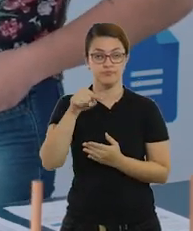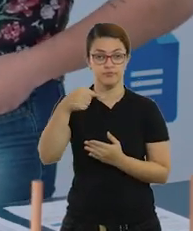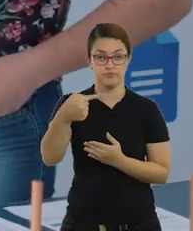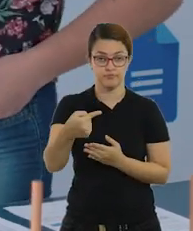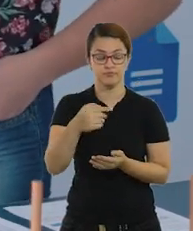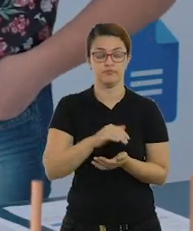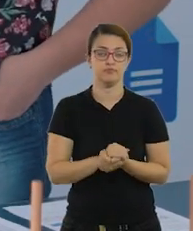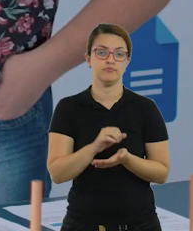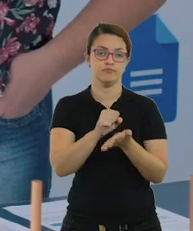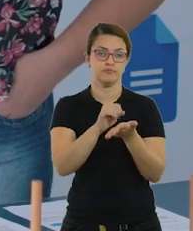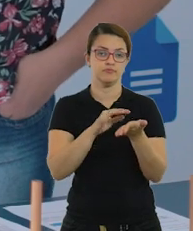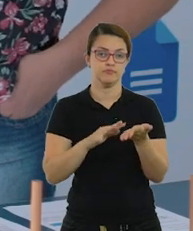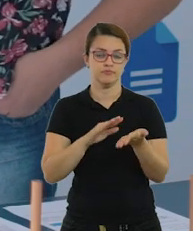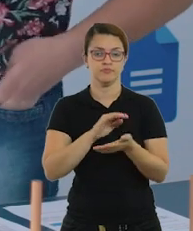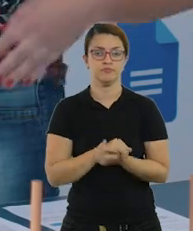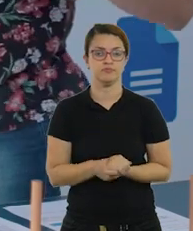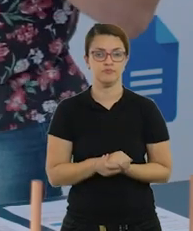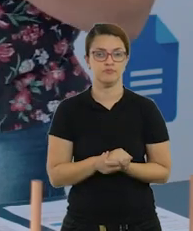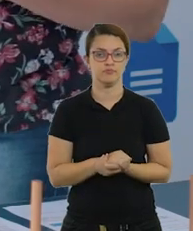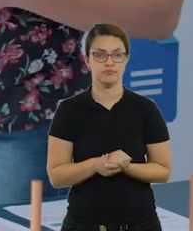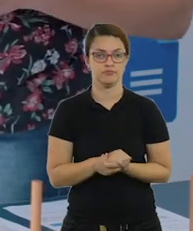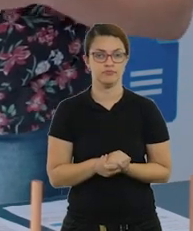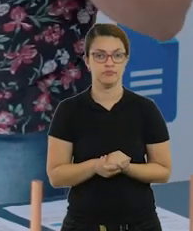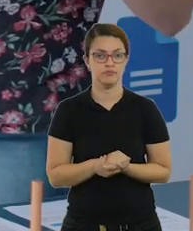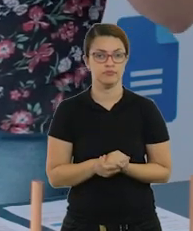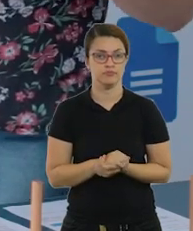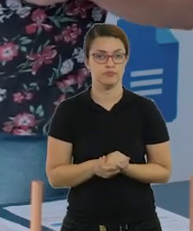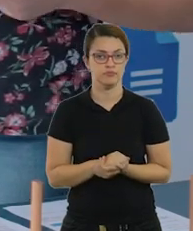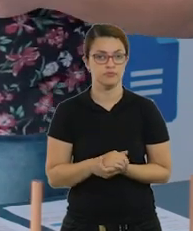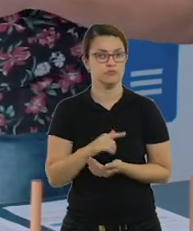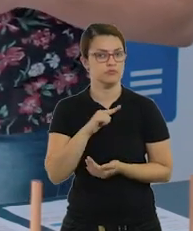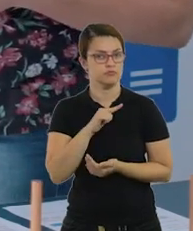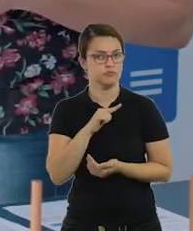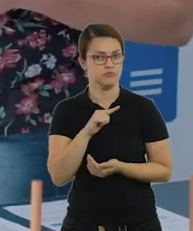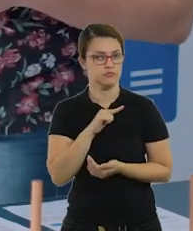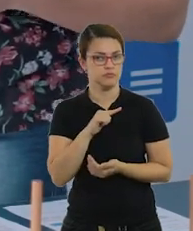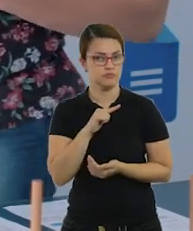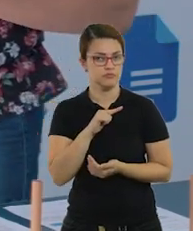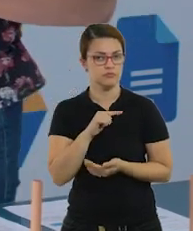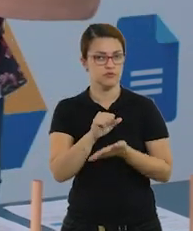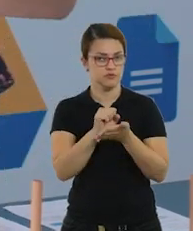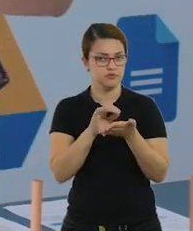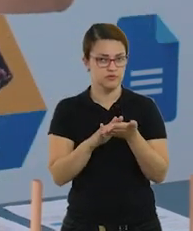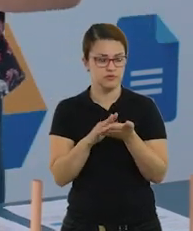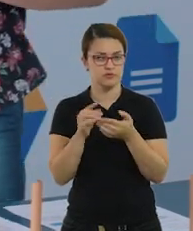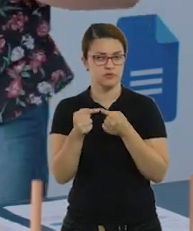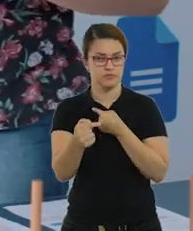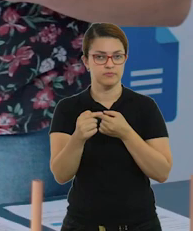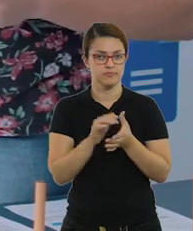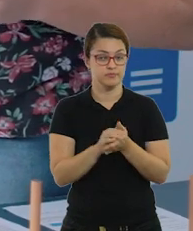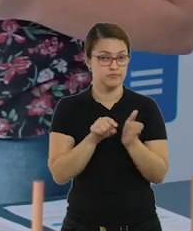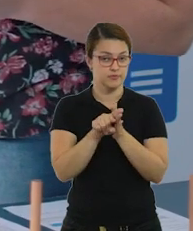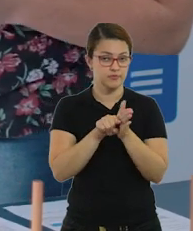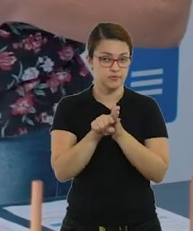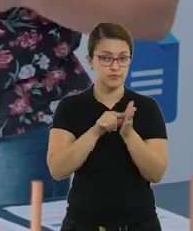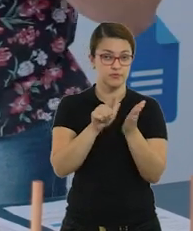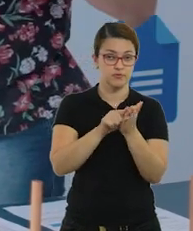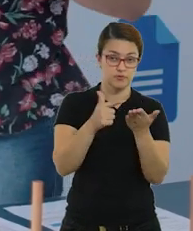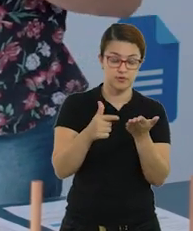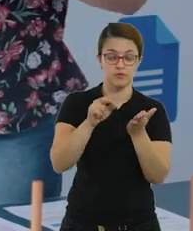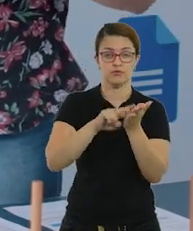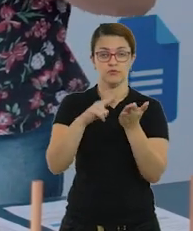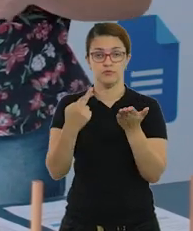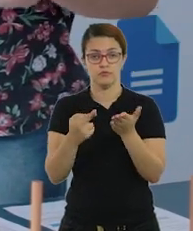A próxima atividade, então, que está no material de vocês dessa semana, tá assim: pesquise em jornais e